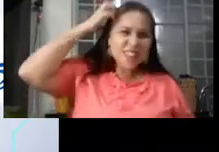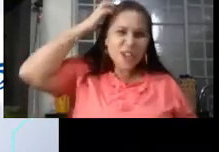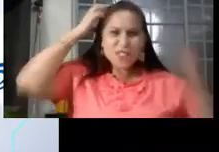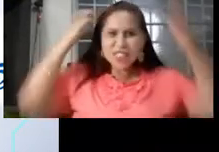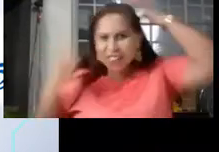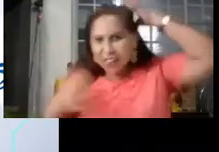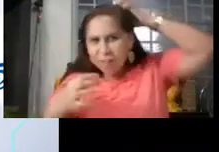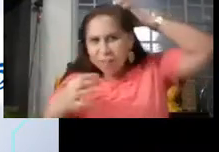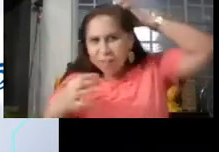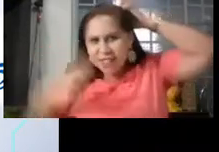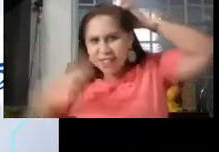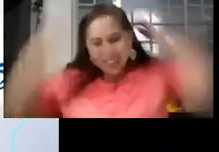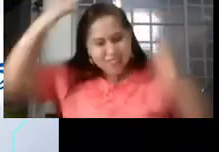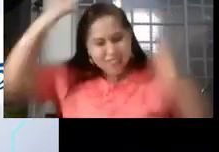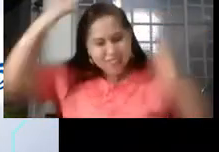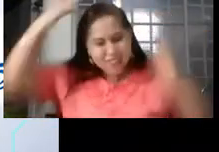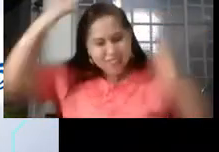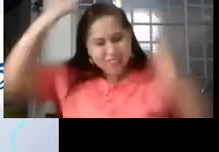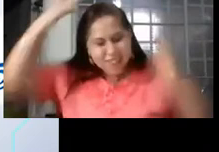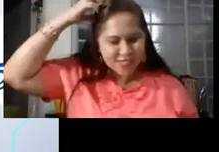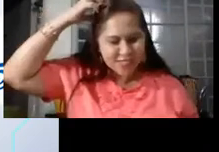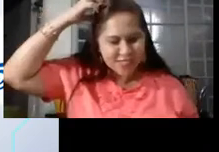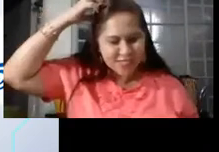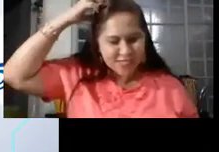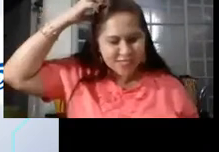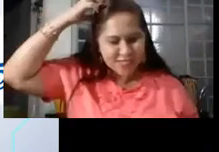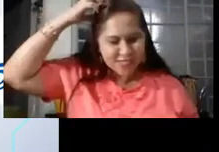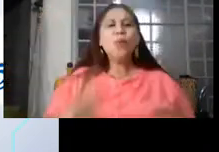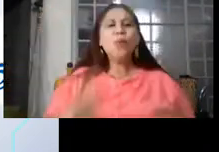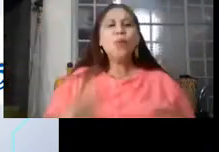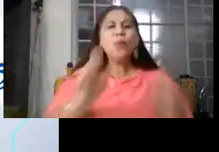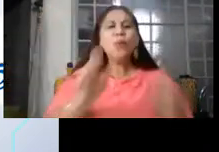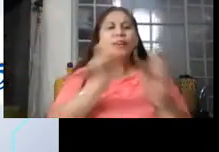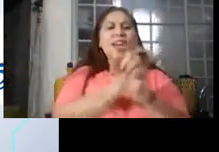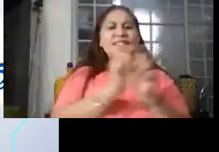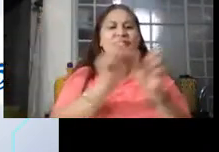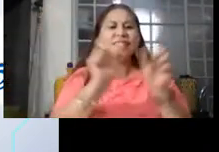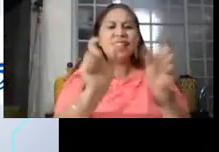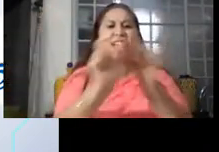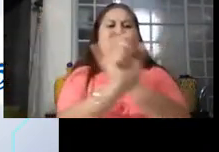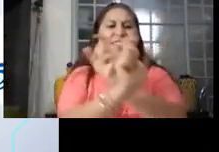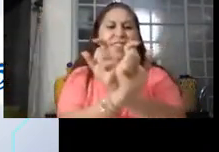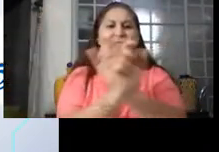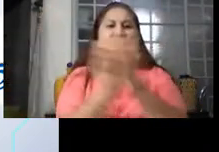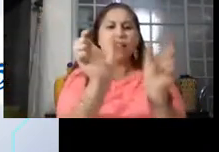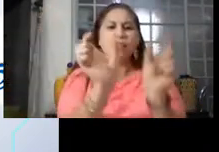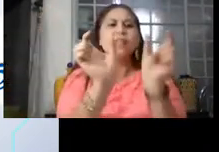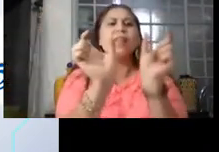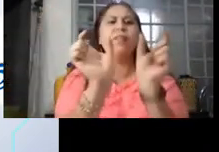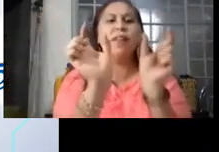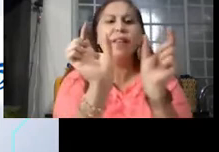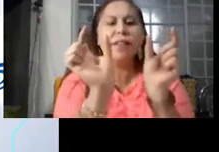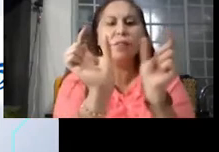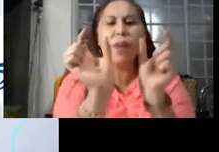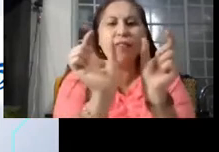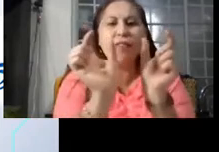ó, gente, coçando a cabeça. O que é sintaxe? Olha, Grazi, o sinal é